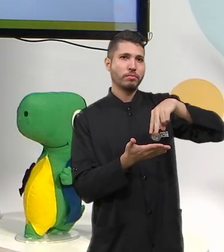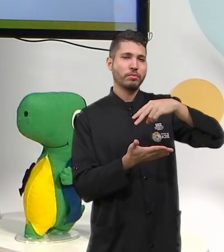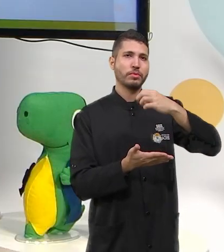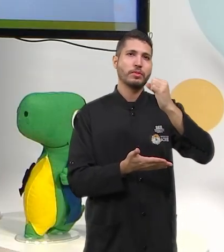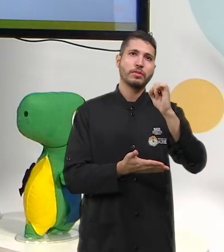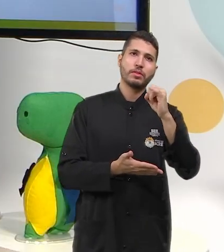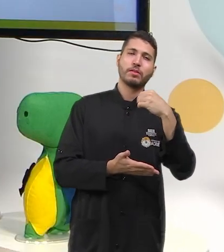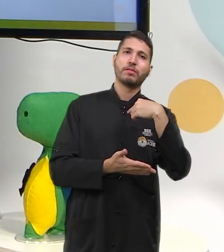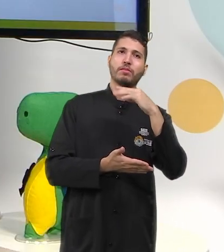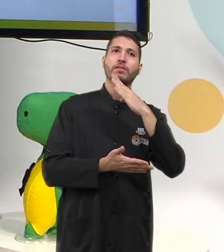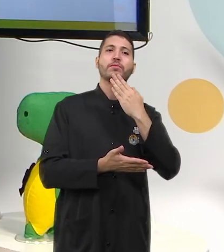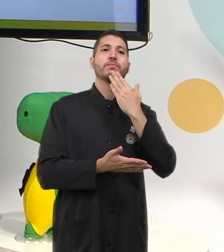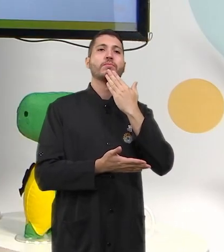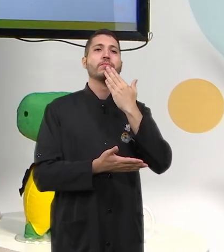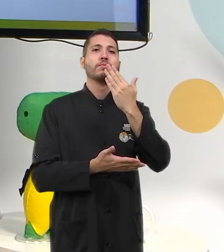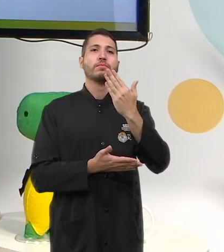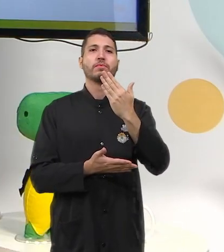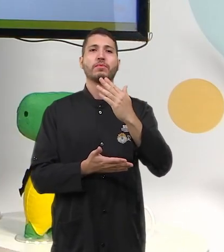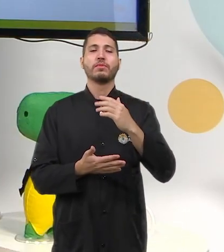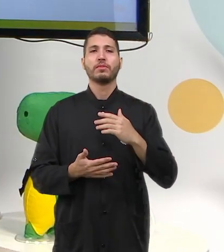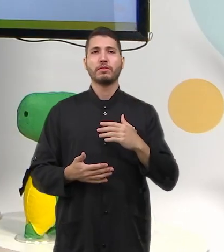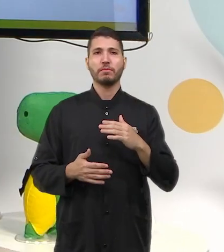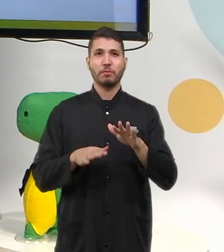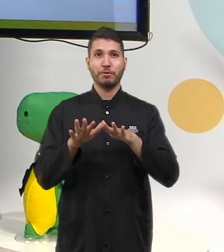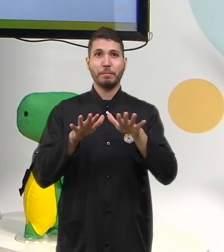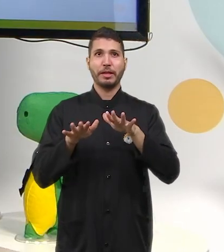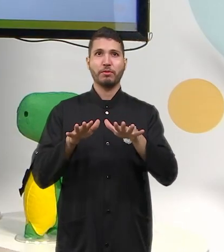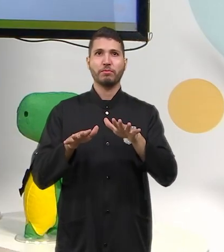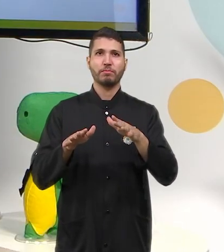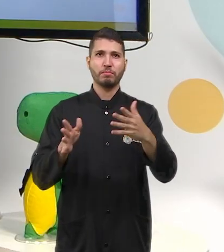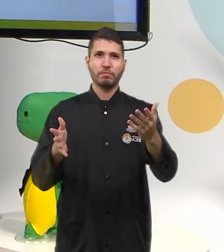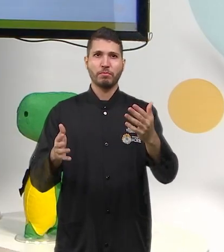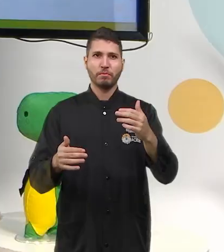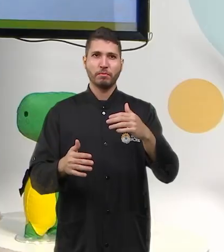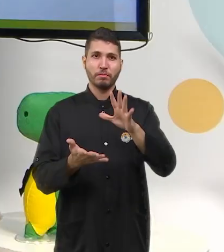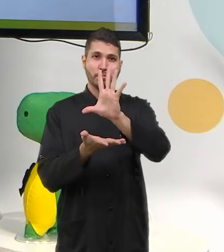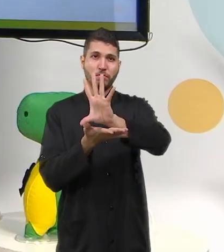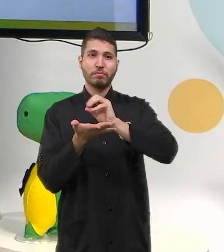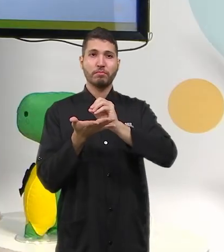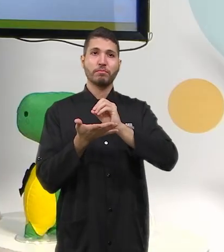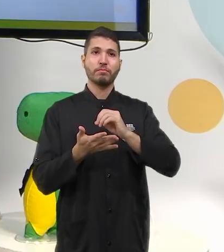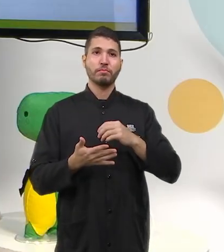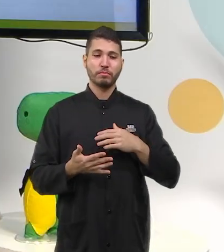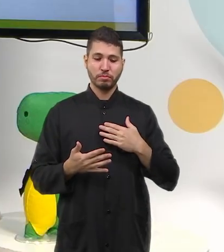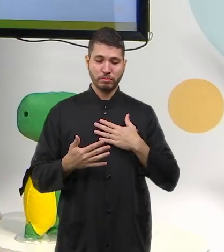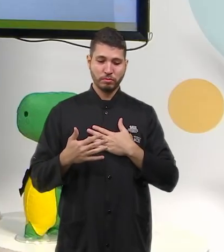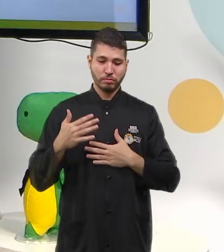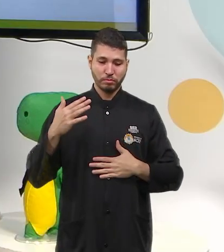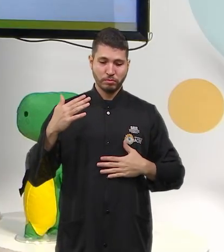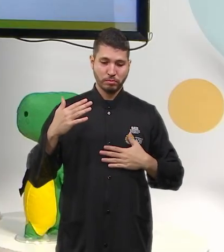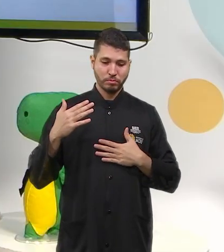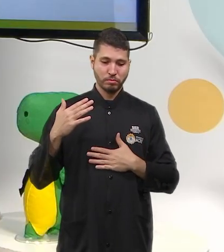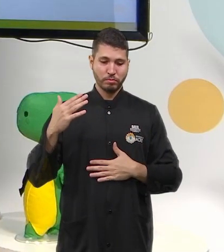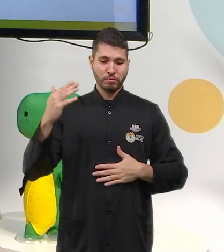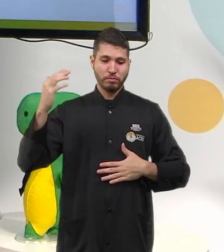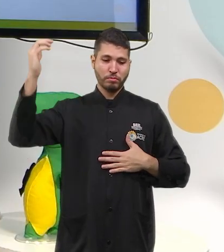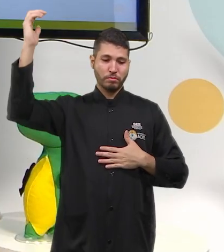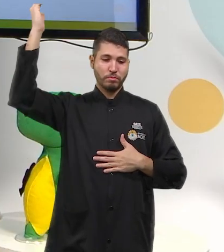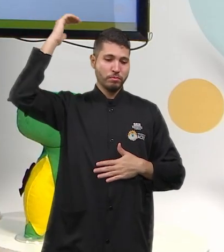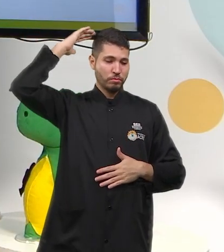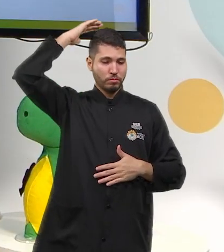começar a fazer um círculo na barriga e bater com a mão na cabeça, você precisa coordenar esse